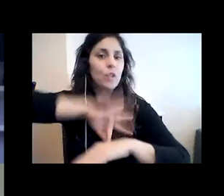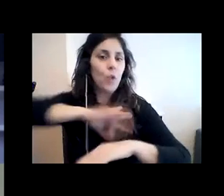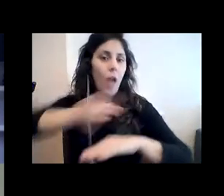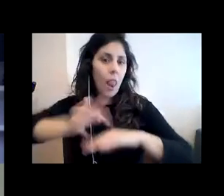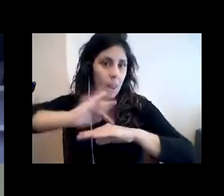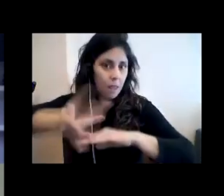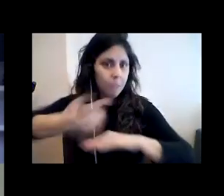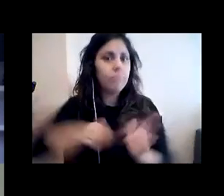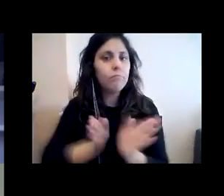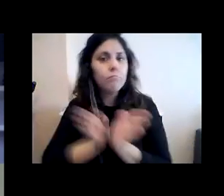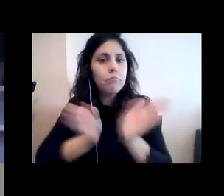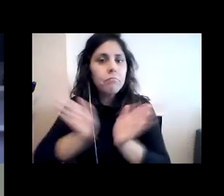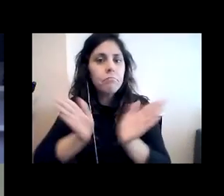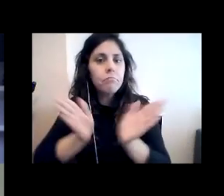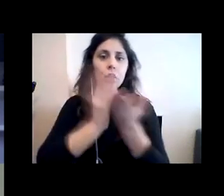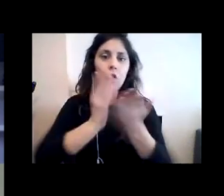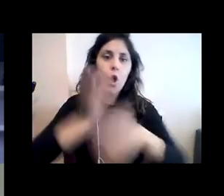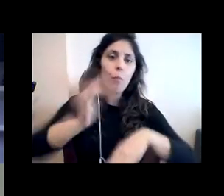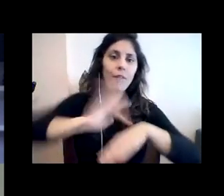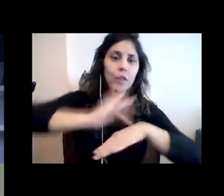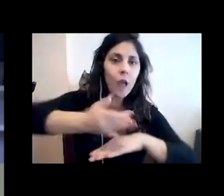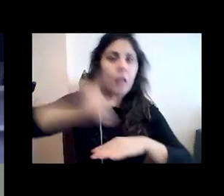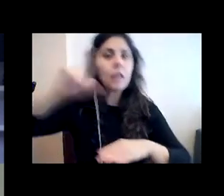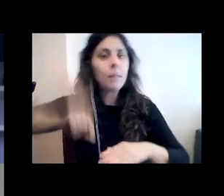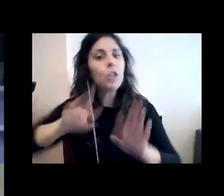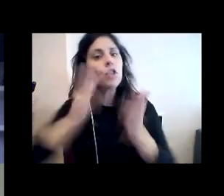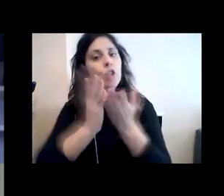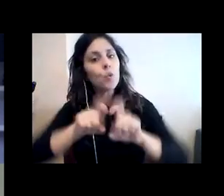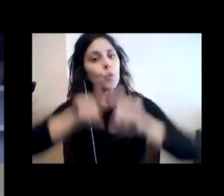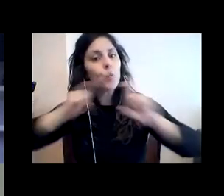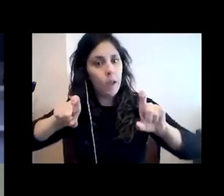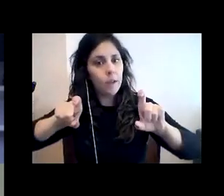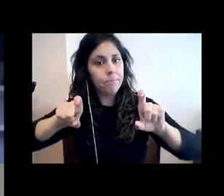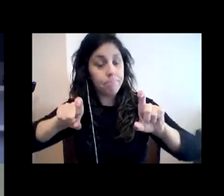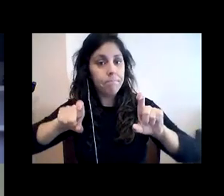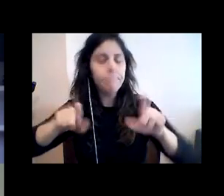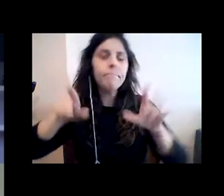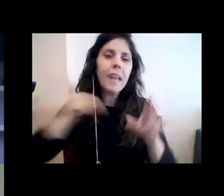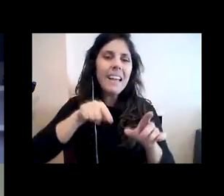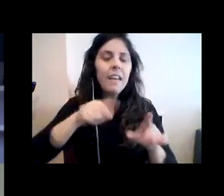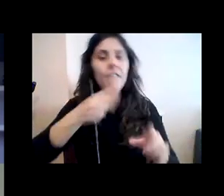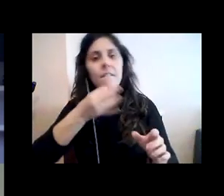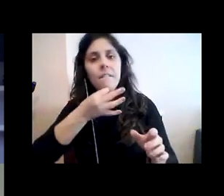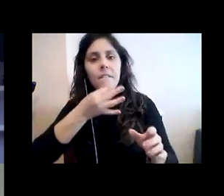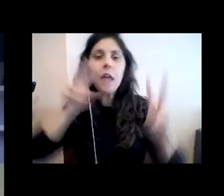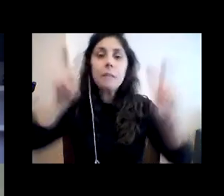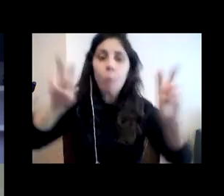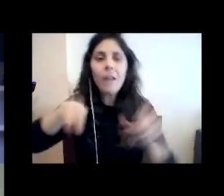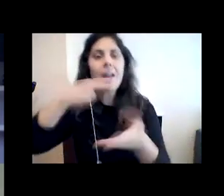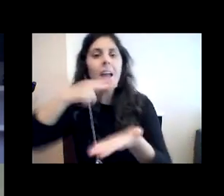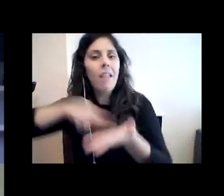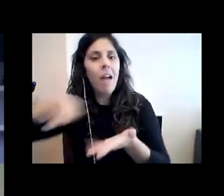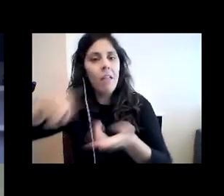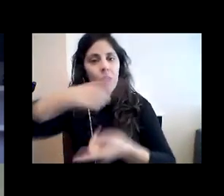escolas profissionais e depois o ensino profissional em escolas secundárias. E é um pouco sobre esta realidade que nós vamos agora